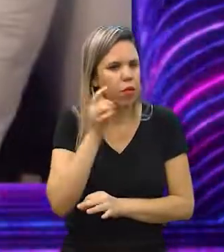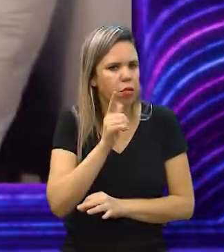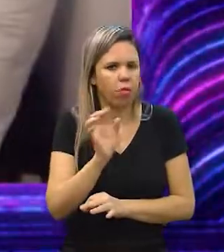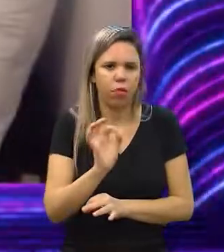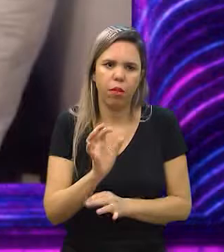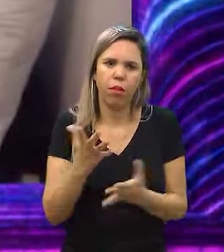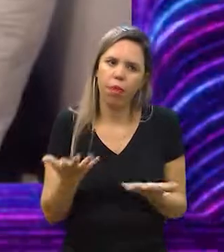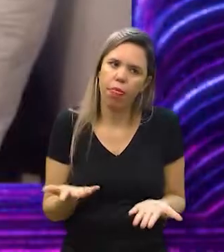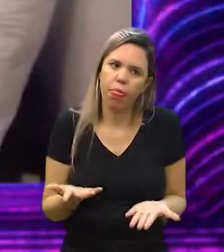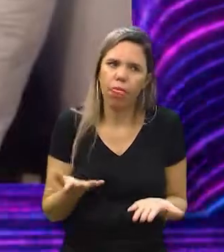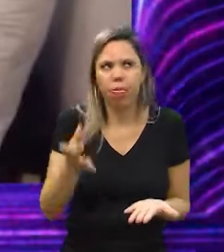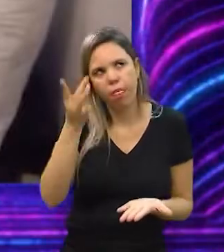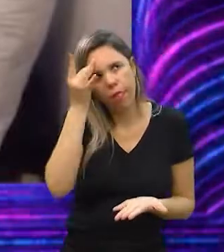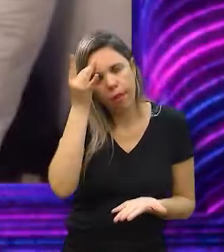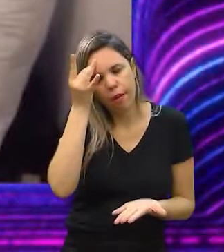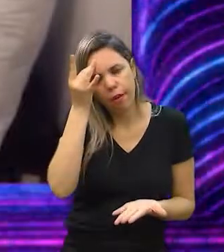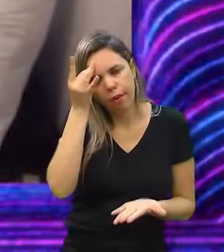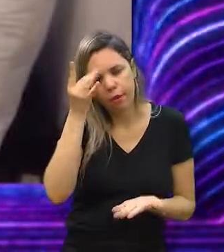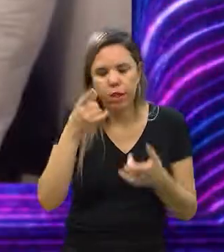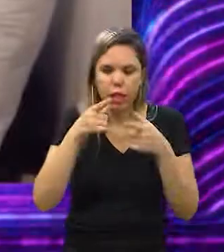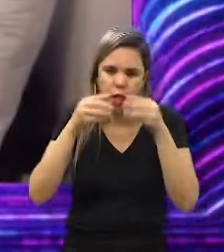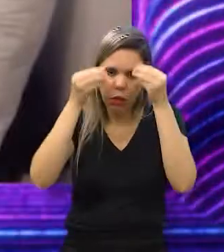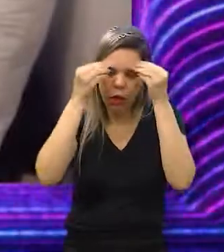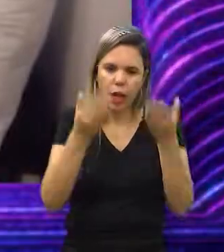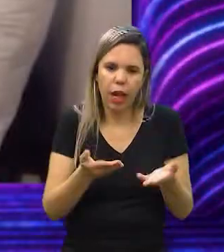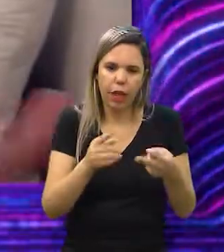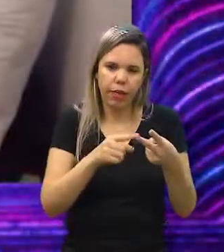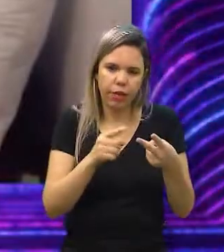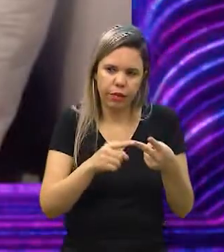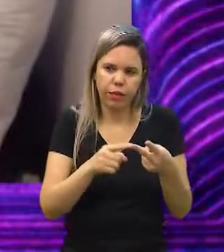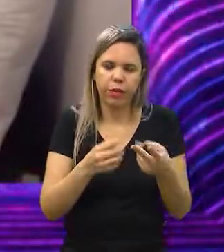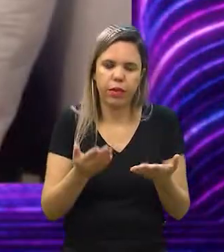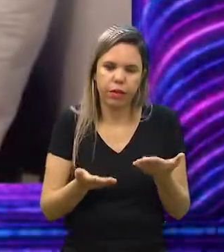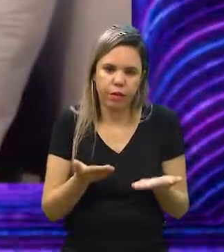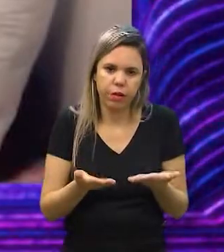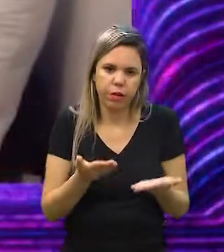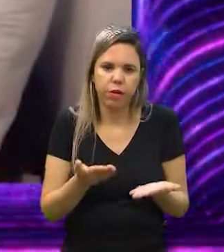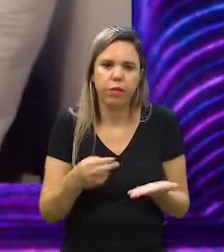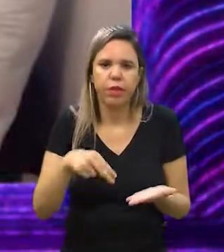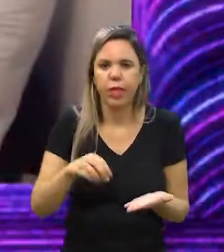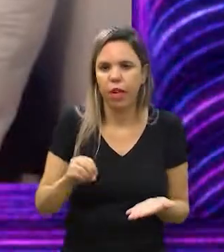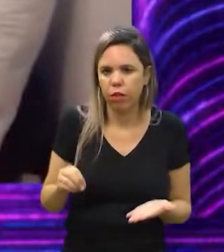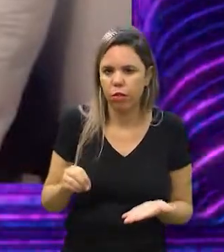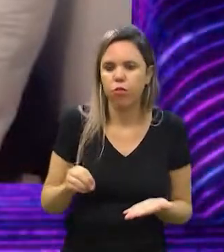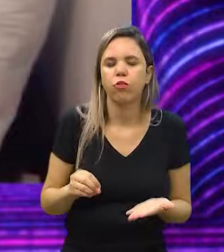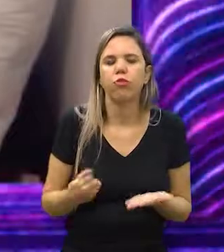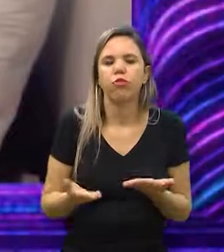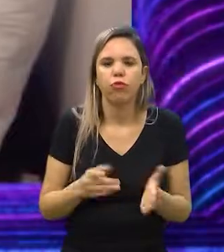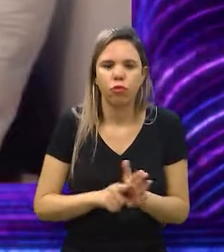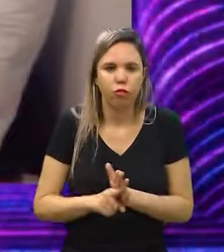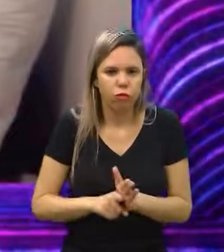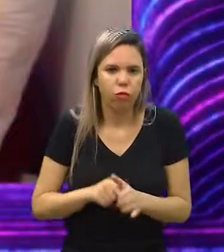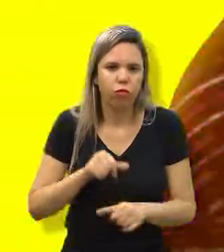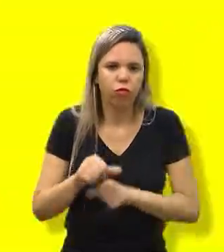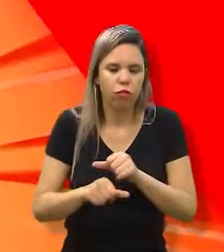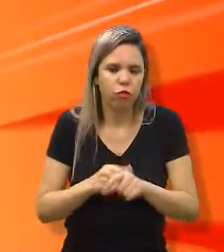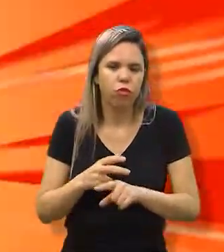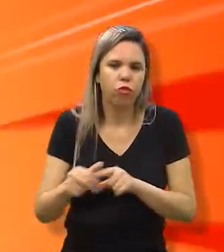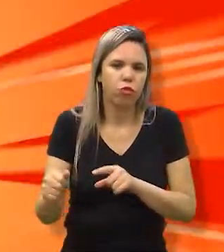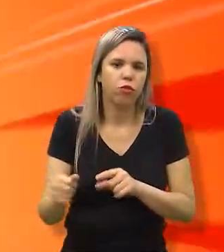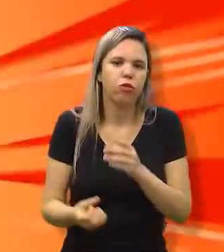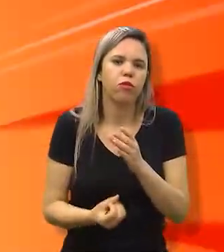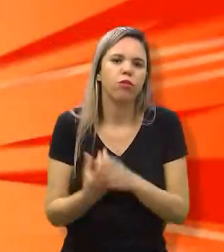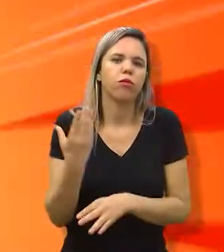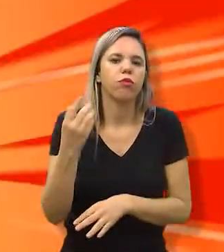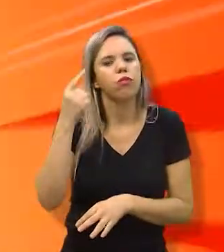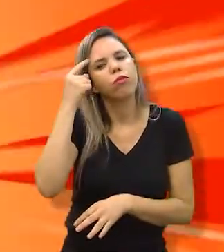vezes não conseguem assimilar, em uma linguagem leve. Daí que eu criei os neologismos. Então, essa parte foi ultrapassada